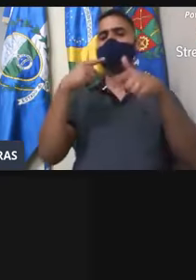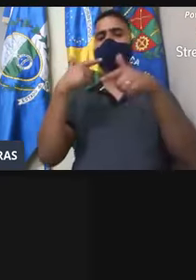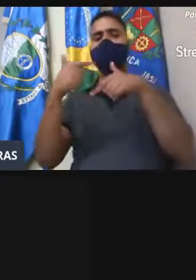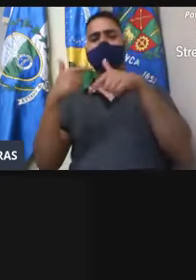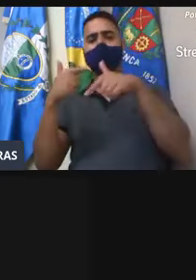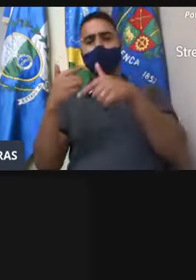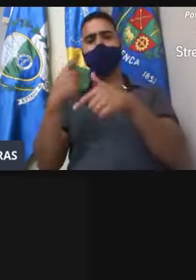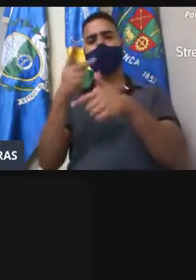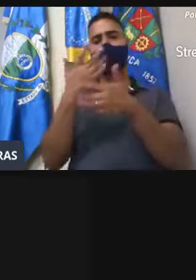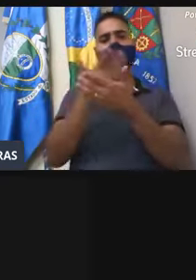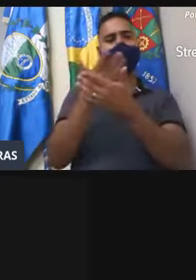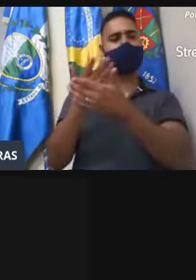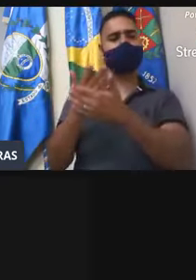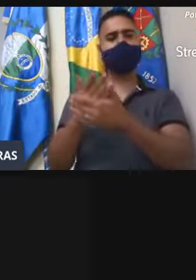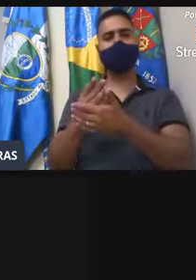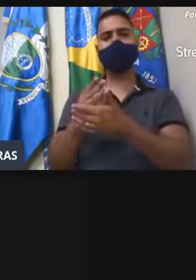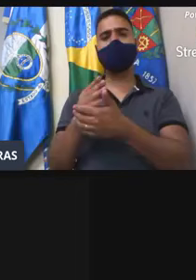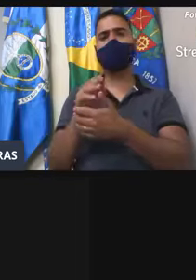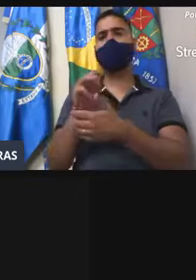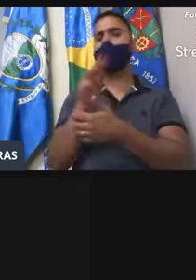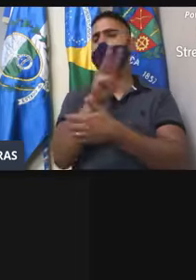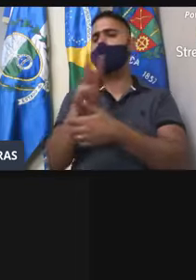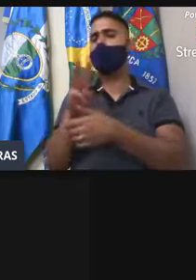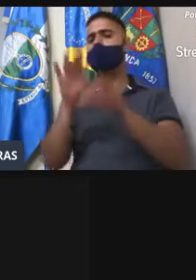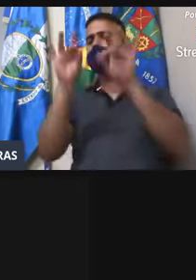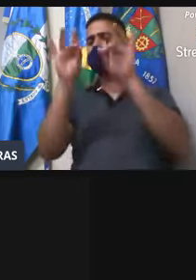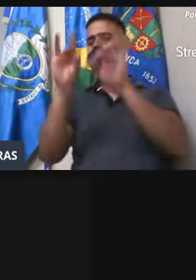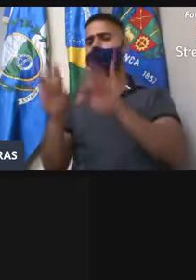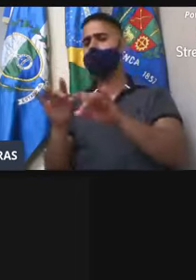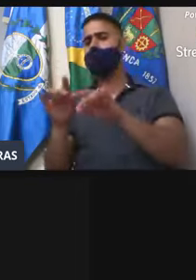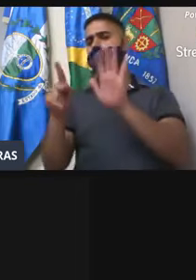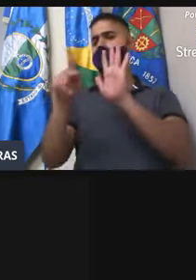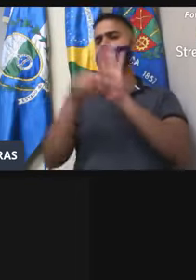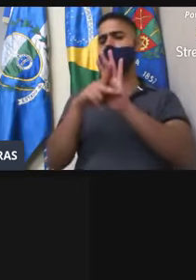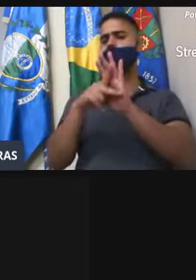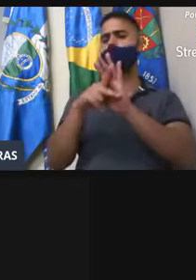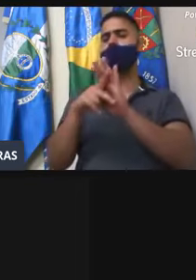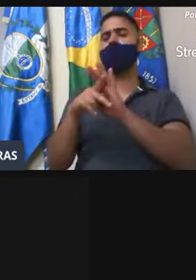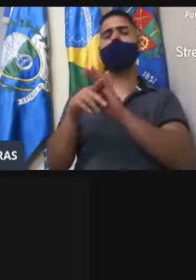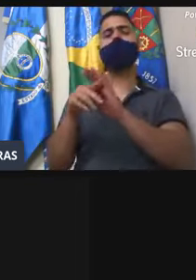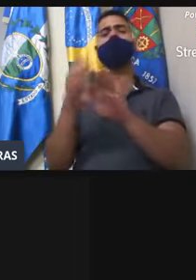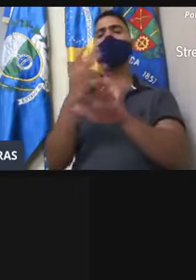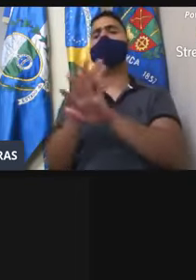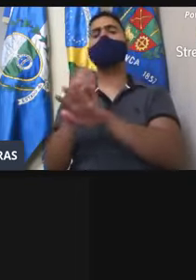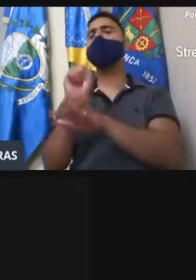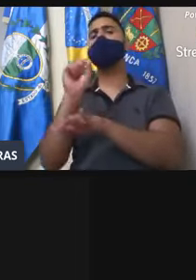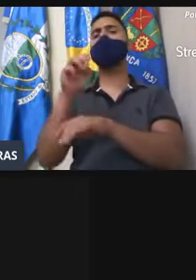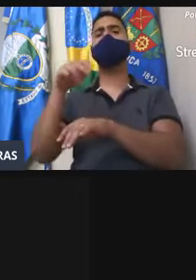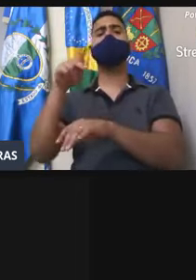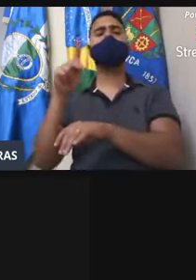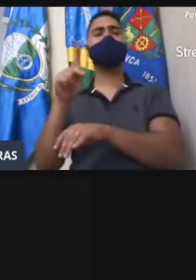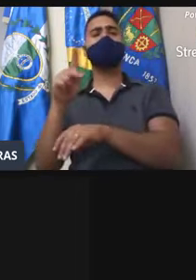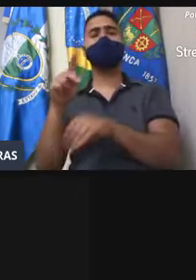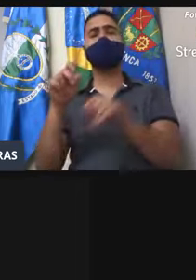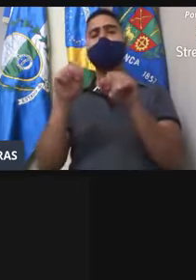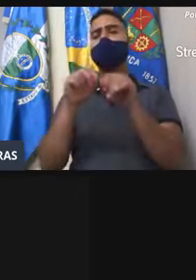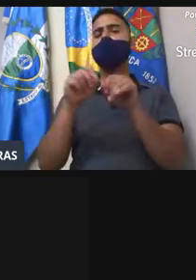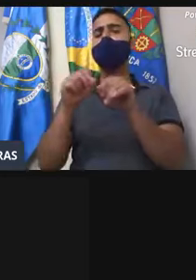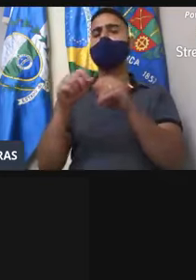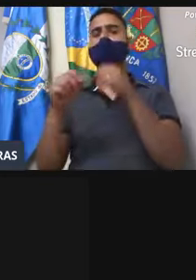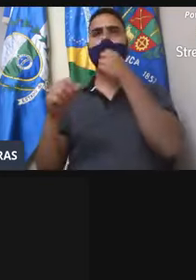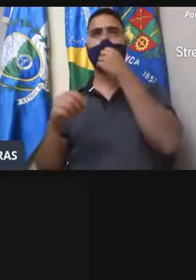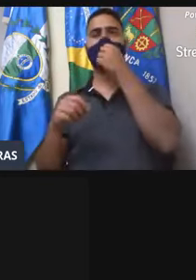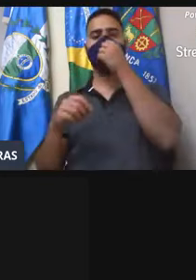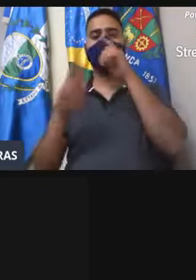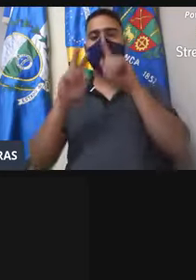junto a sites especializados, a matérias especializadas, ao que o Ministério Público do Rio tem colocado. Então, você